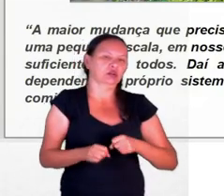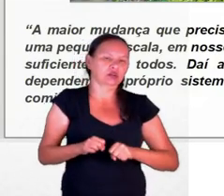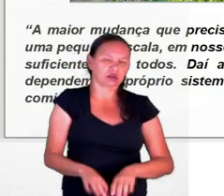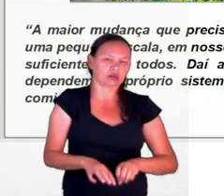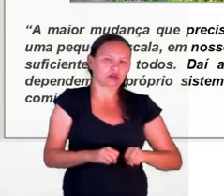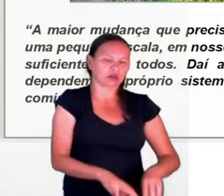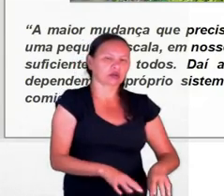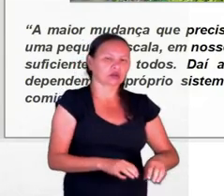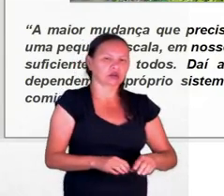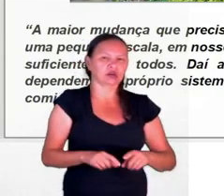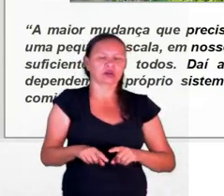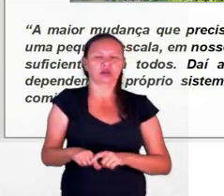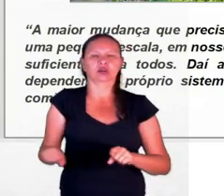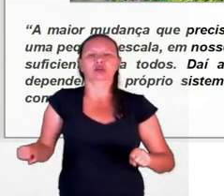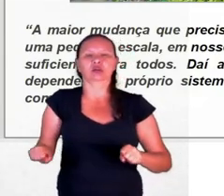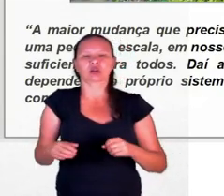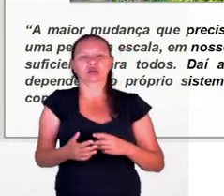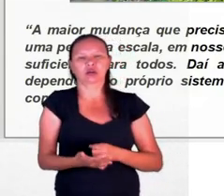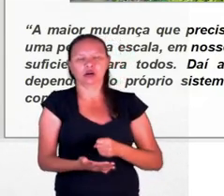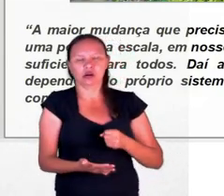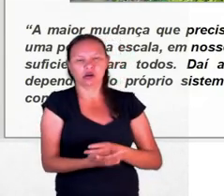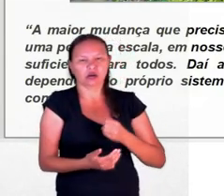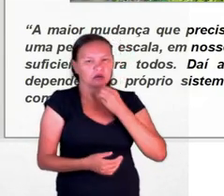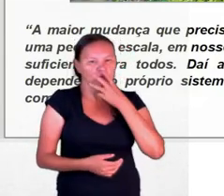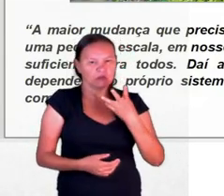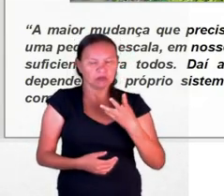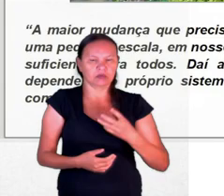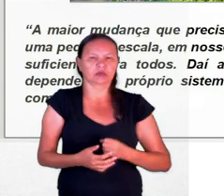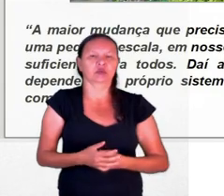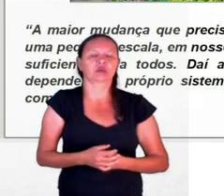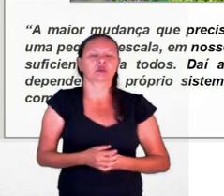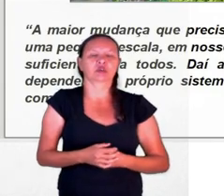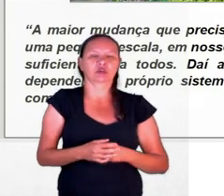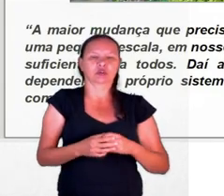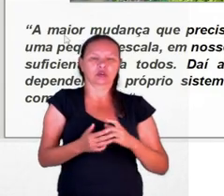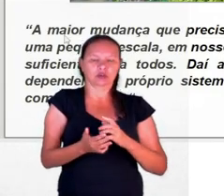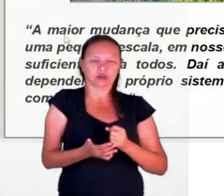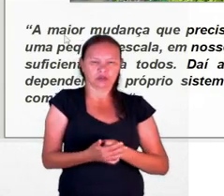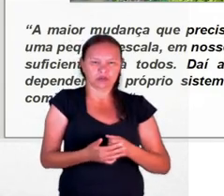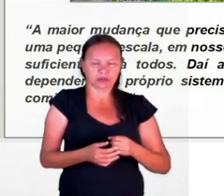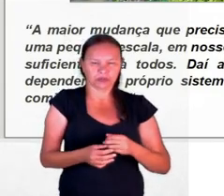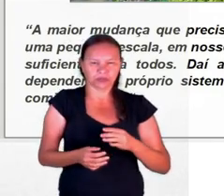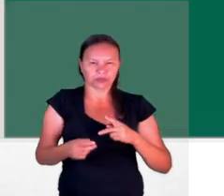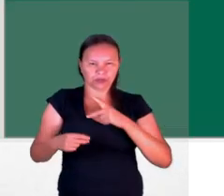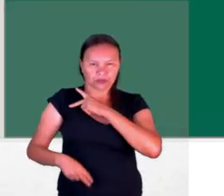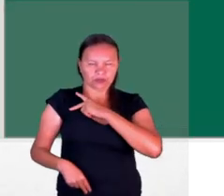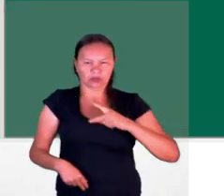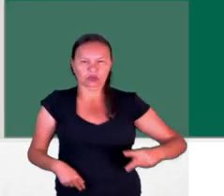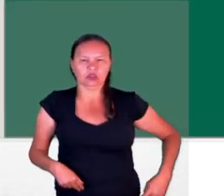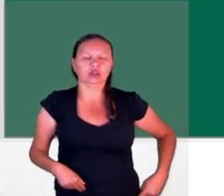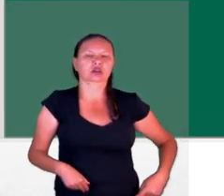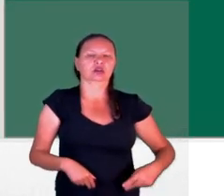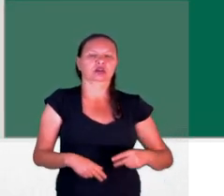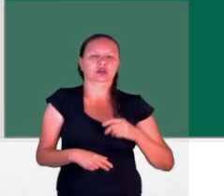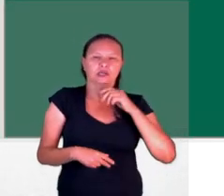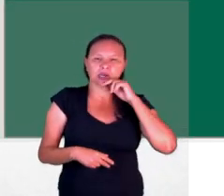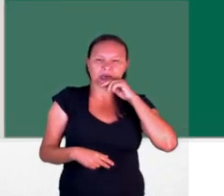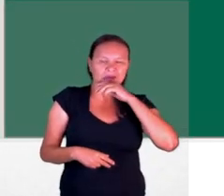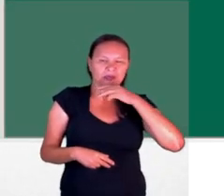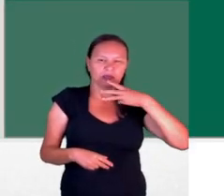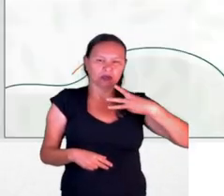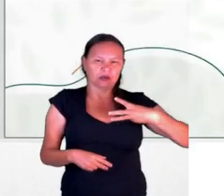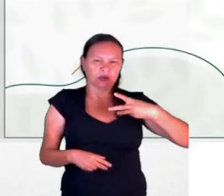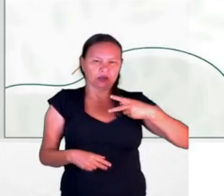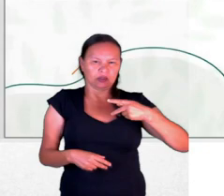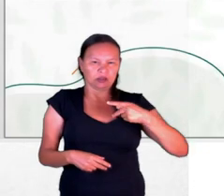esses pequenos e tal a gente já tá fazendo o bem né individualmente sem prejuízo da política pública em si e é o nosso papel como ministério